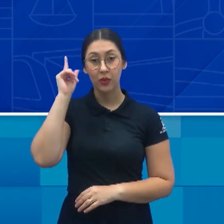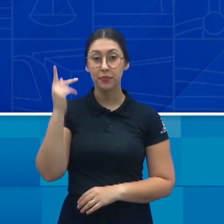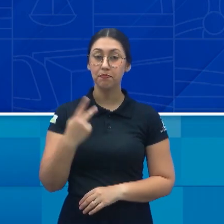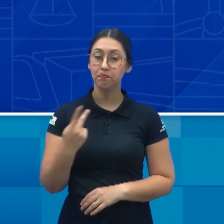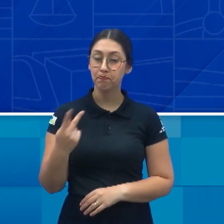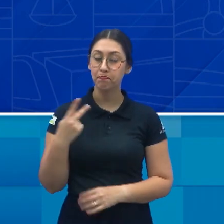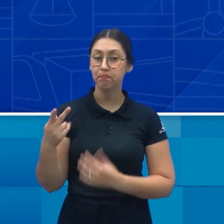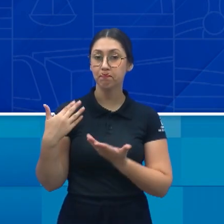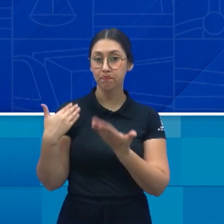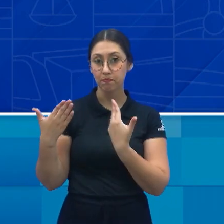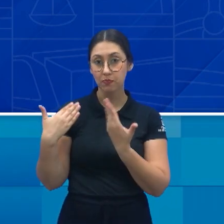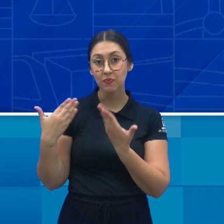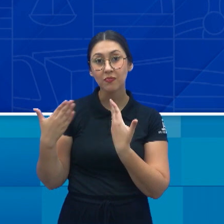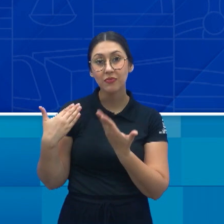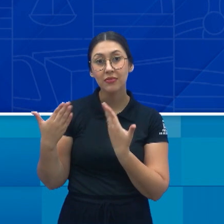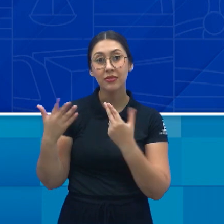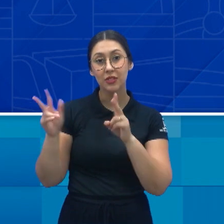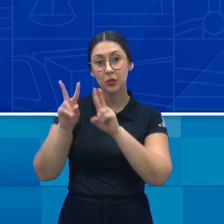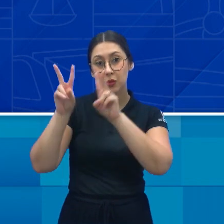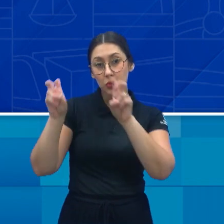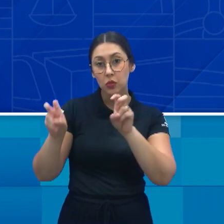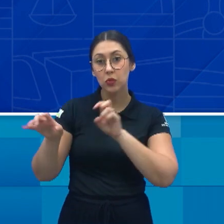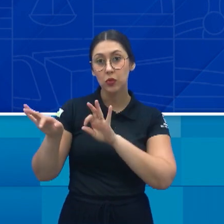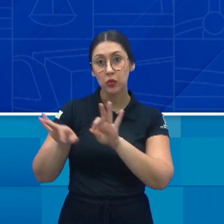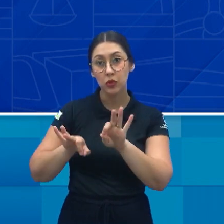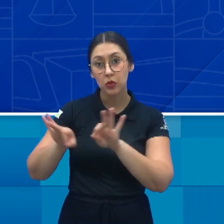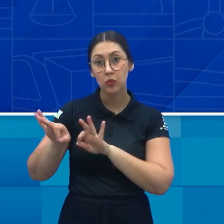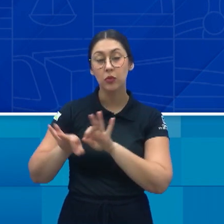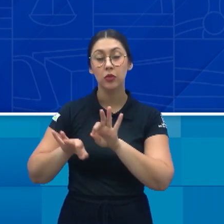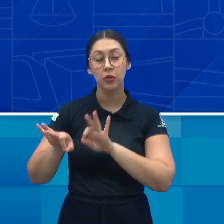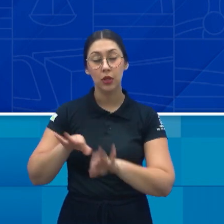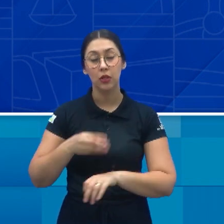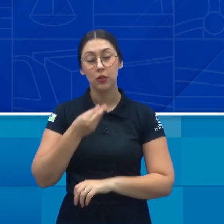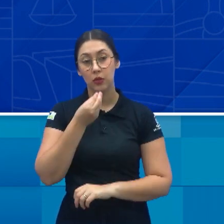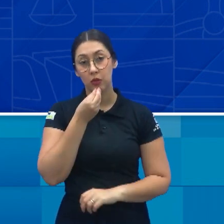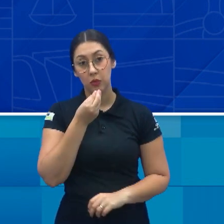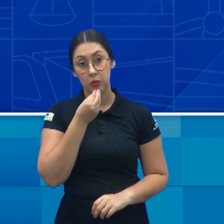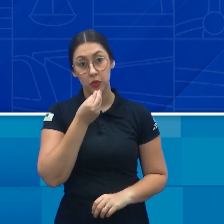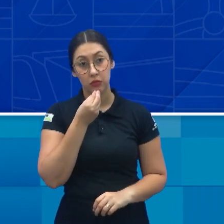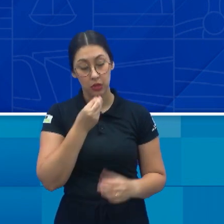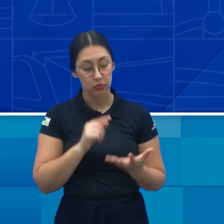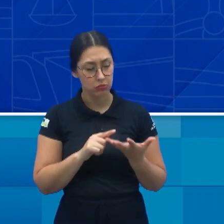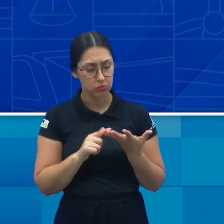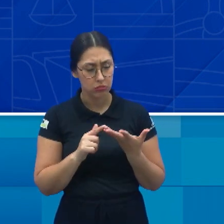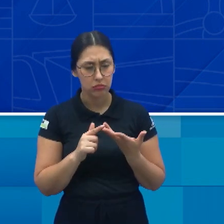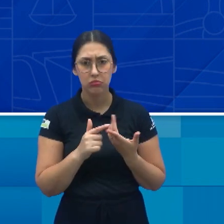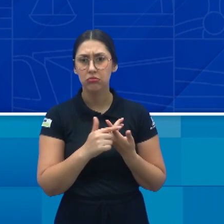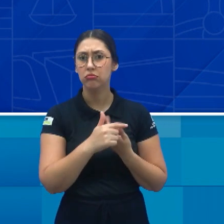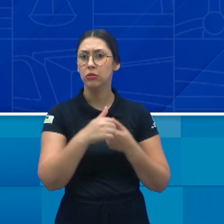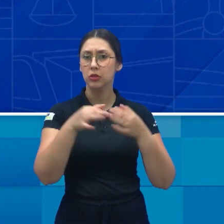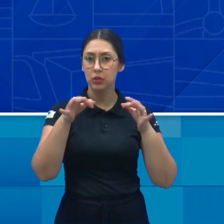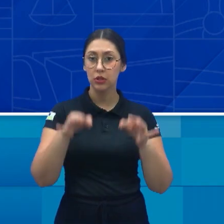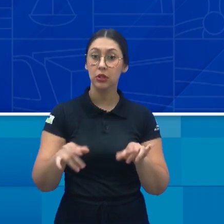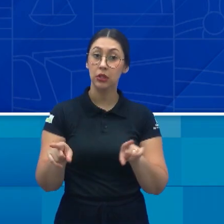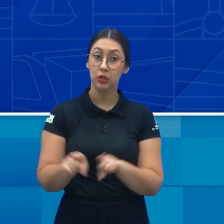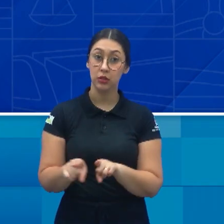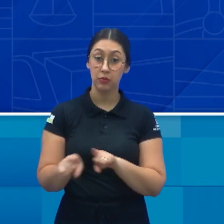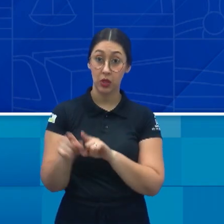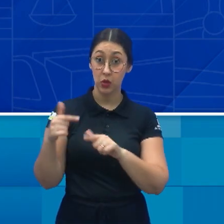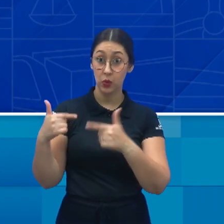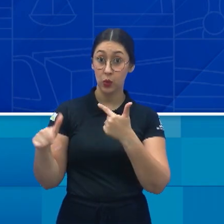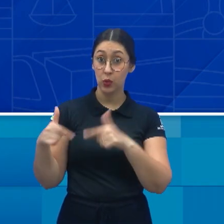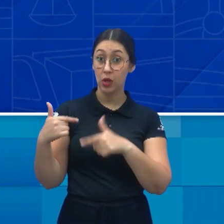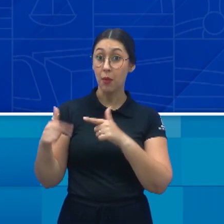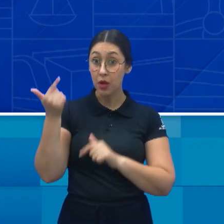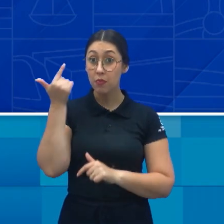sobre o projeto, a possibilidade, todas as coisas que deram certo, inclusive no trabalho do Jefferson, para que ele possa